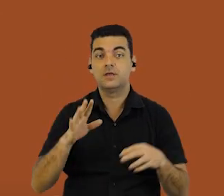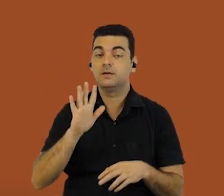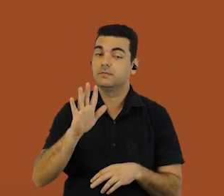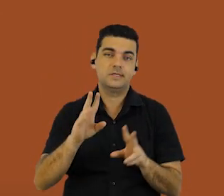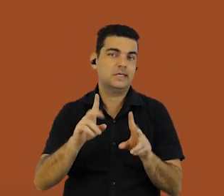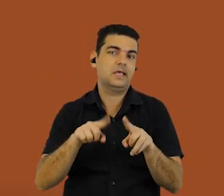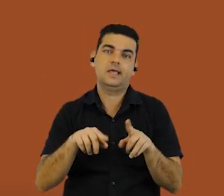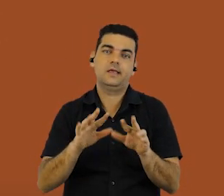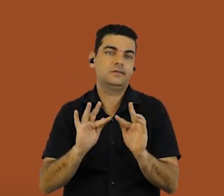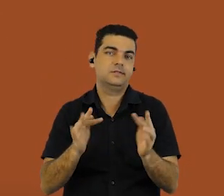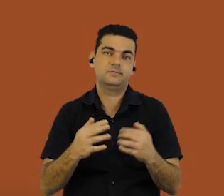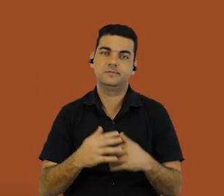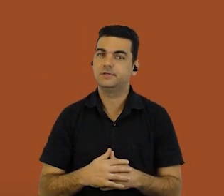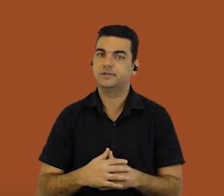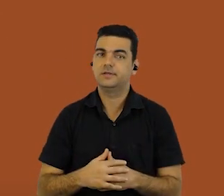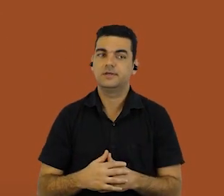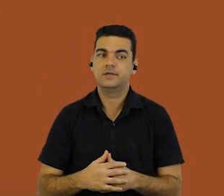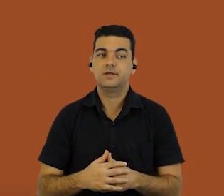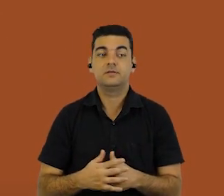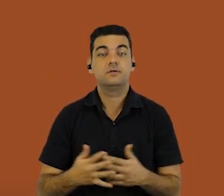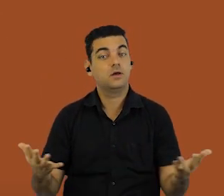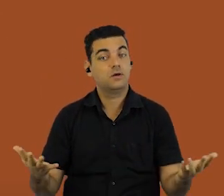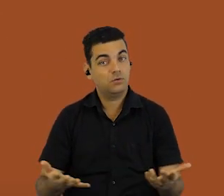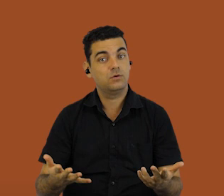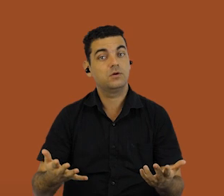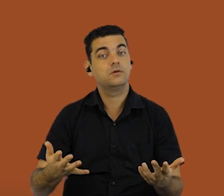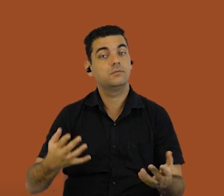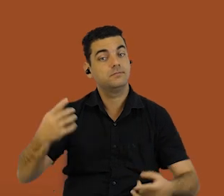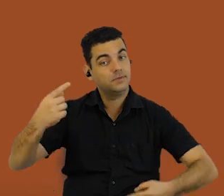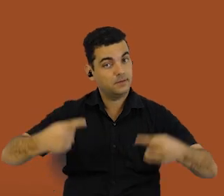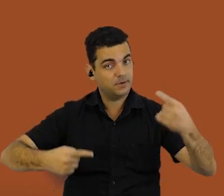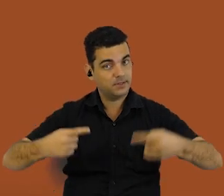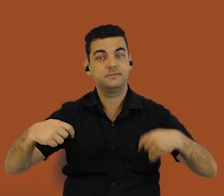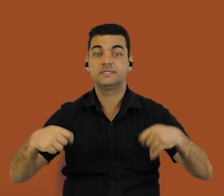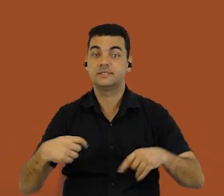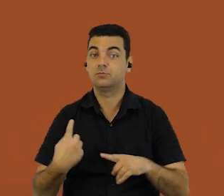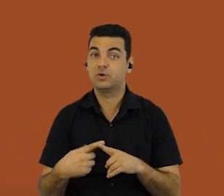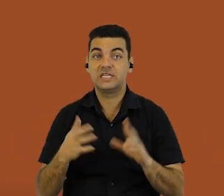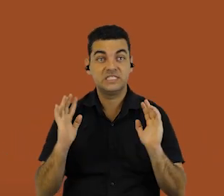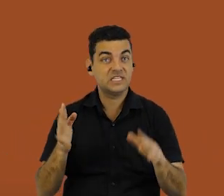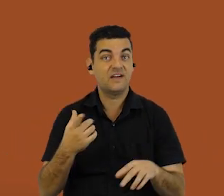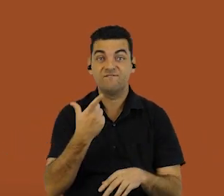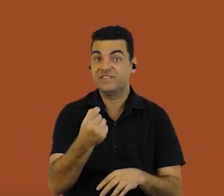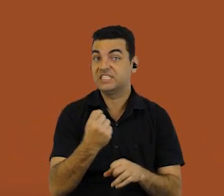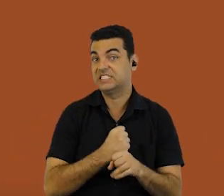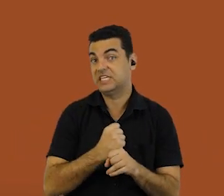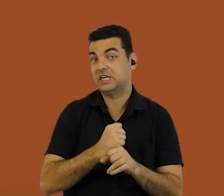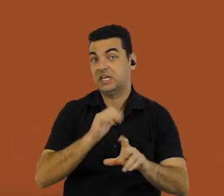eu acho que é isso. Eu acho que a gente está vivendo um momento histórico, né? 20 anos. Eu acho que,